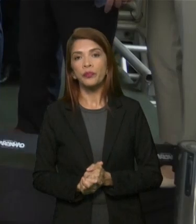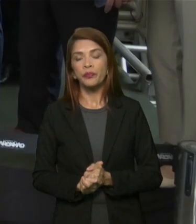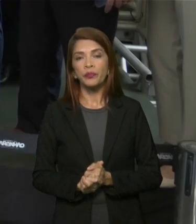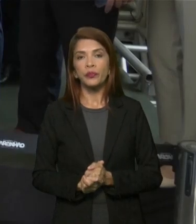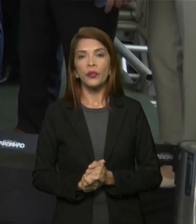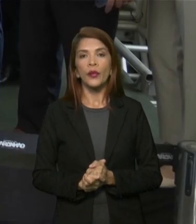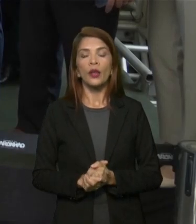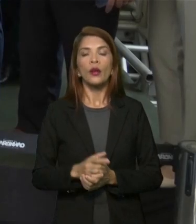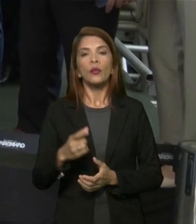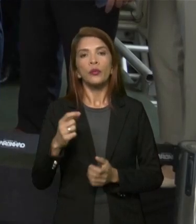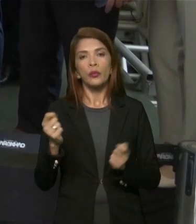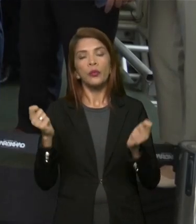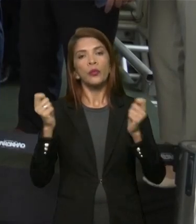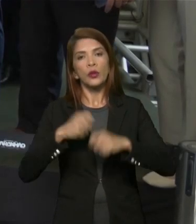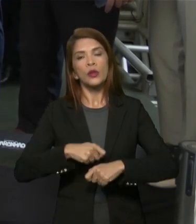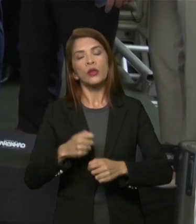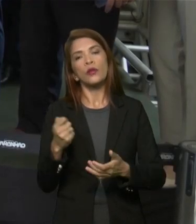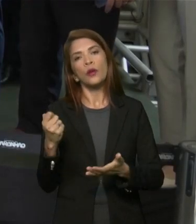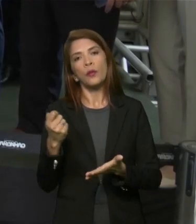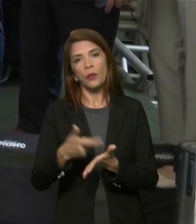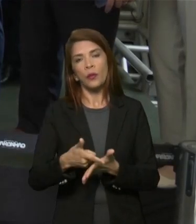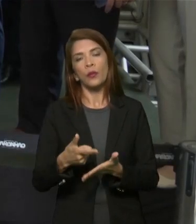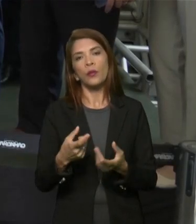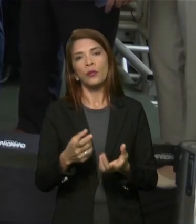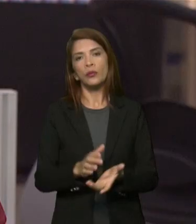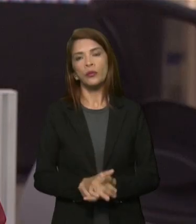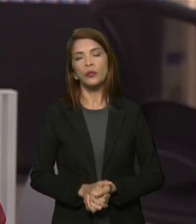mais acessível ao consumidor, né, e aos distribuidores.